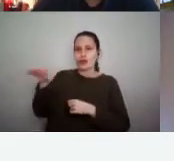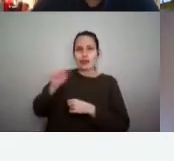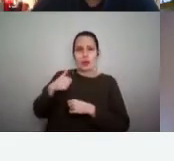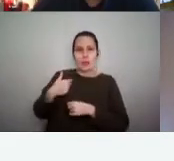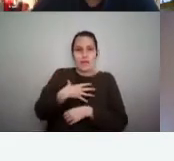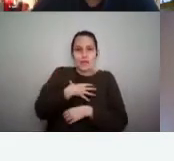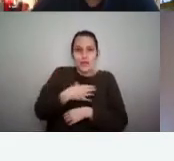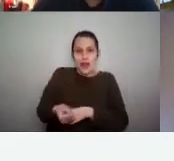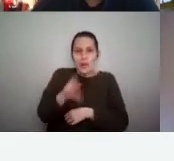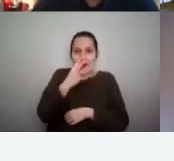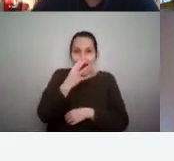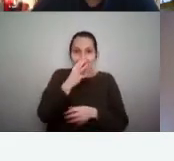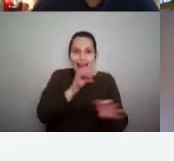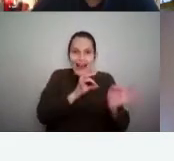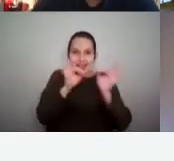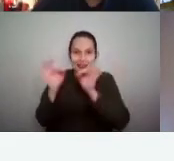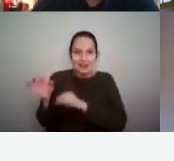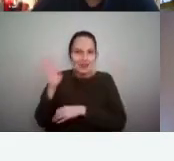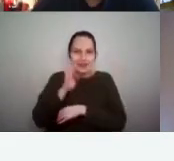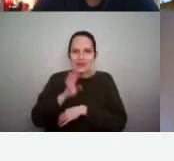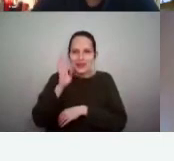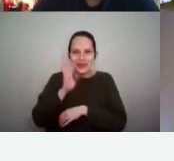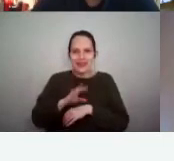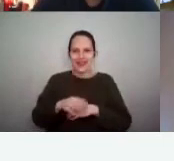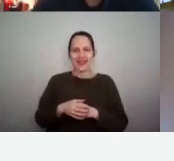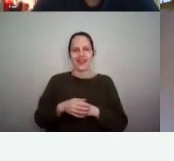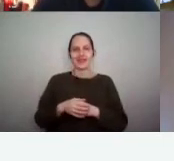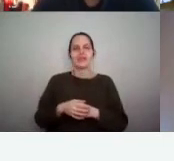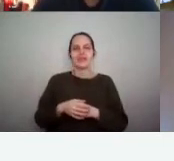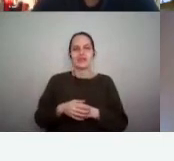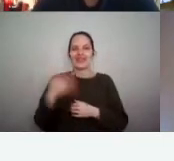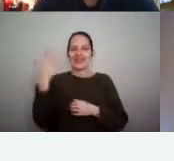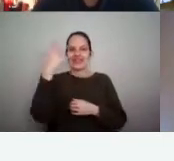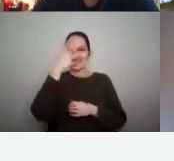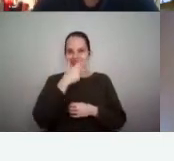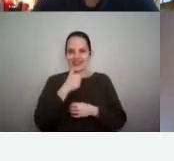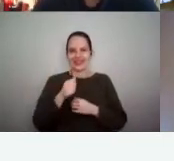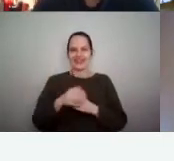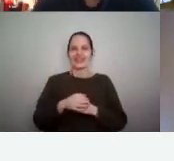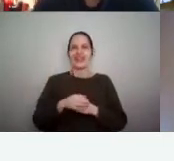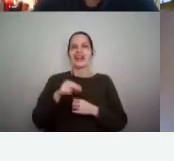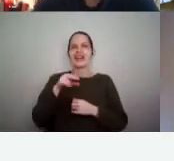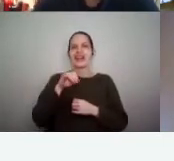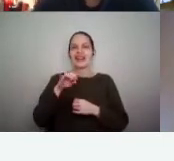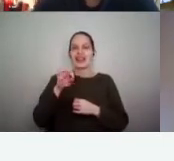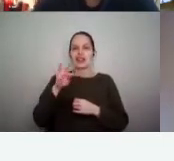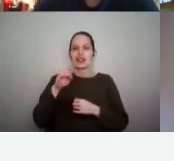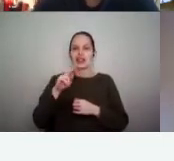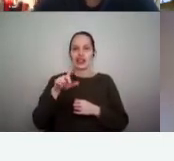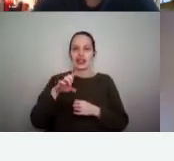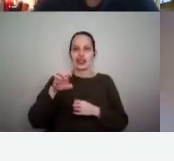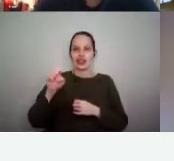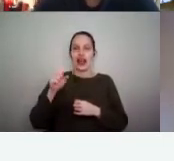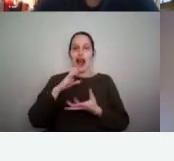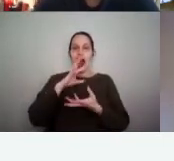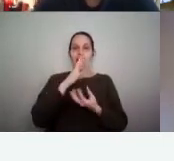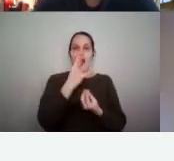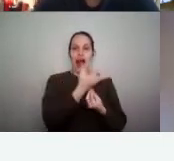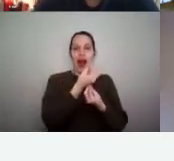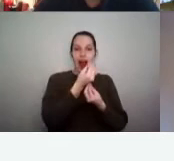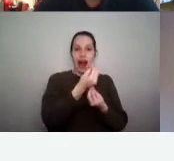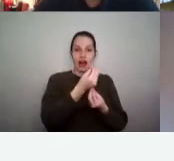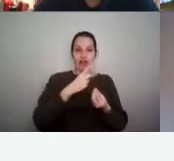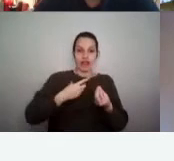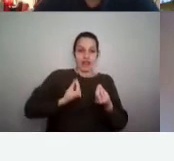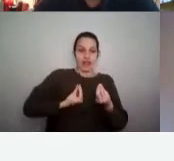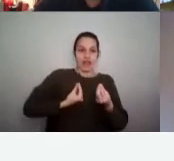disse a professora Carolina Garcia. Que lindeza, já dizia Nietzsche, a arte existe para que a realidade não nos destrua.